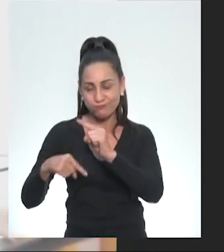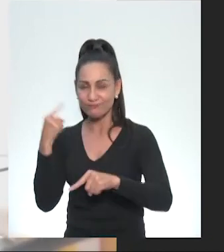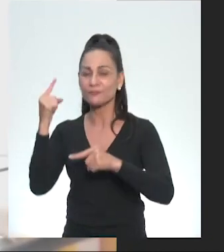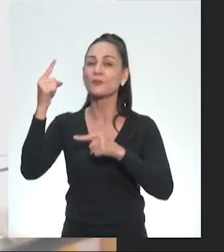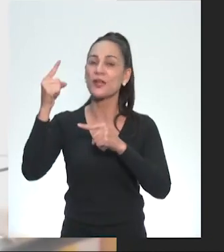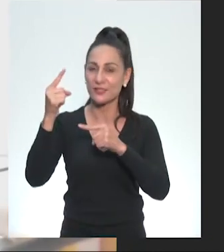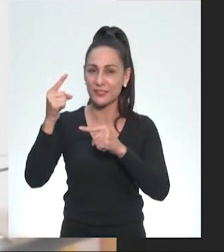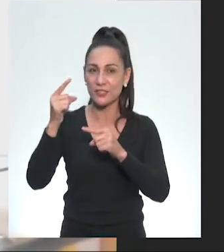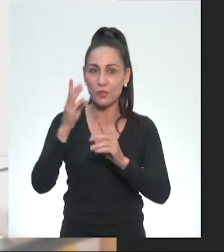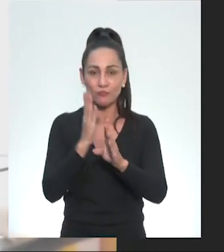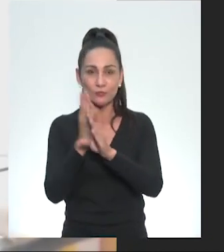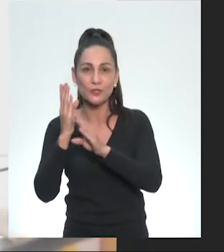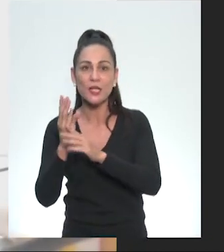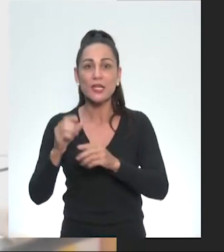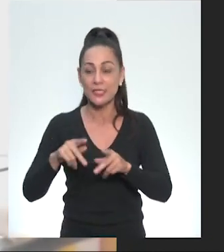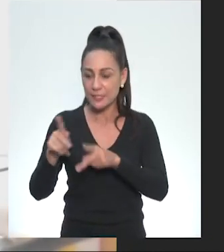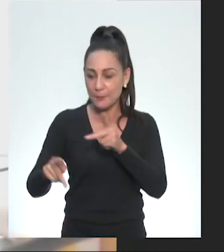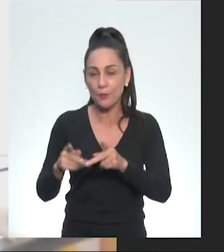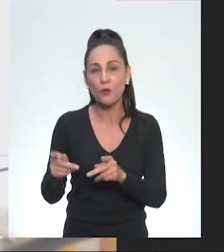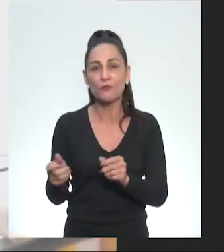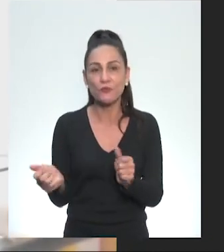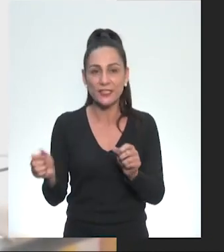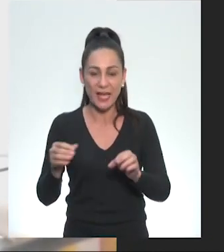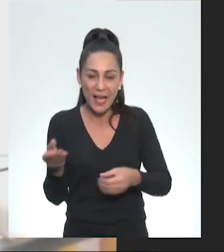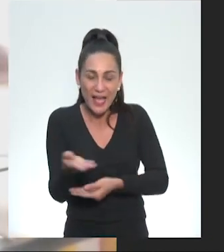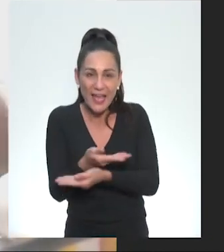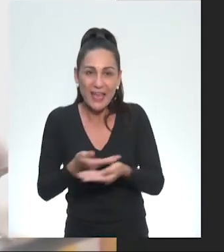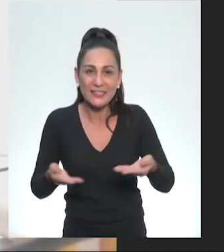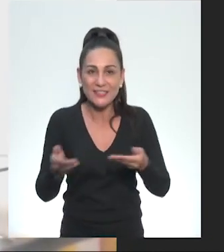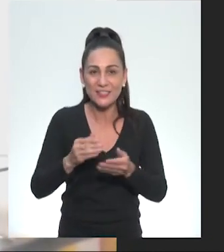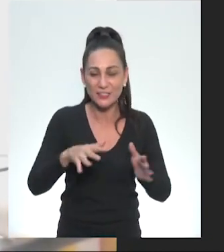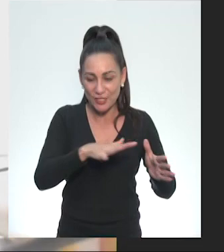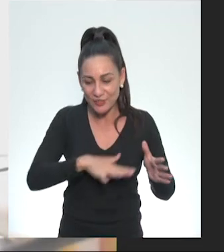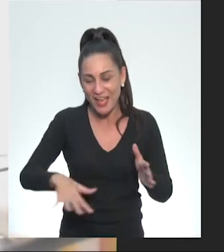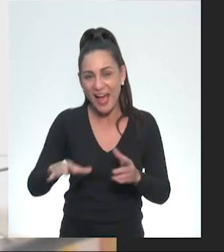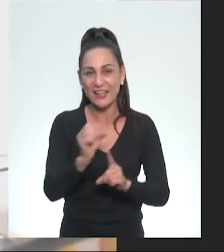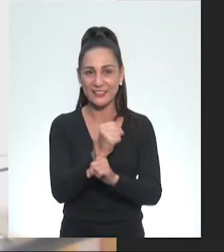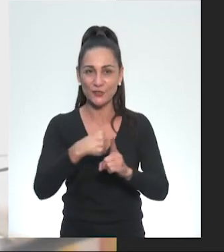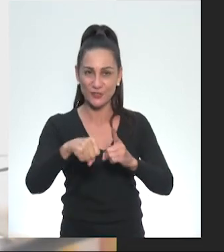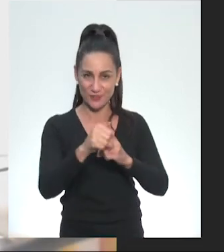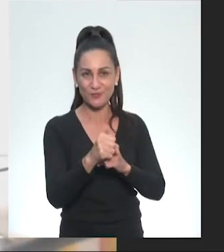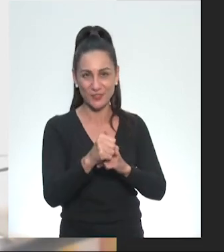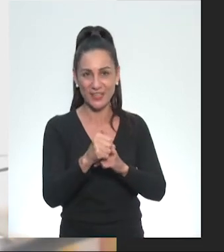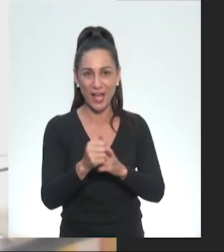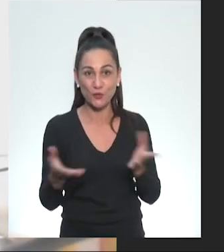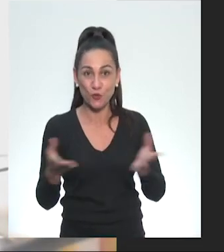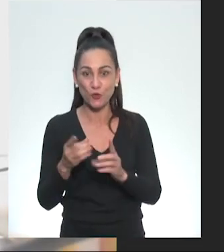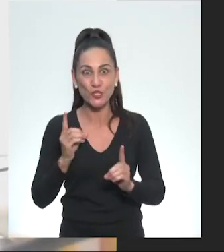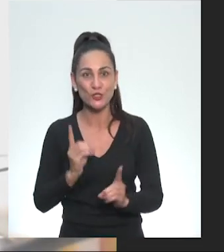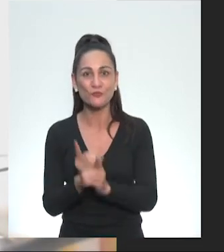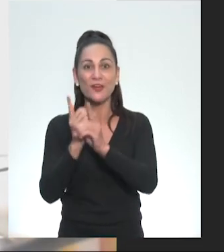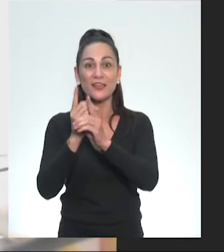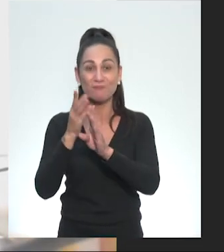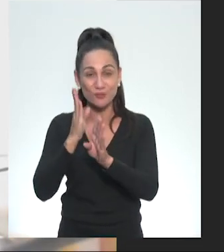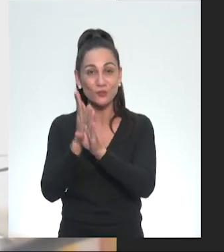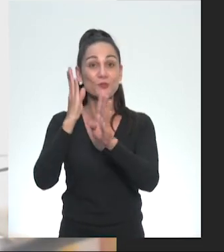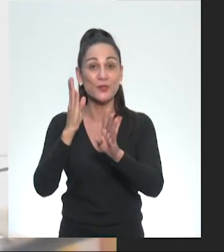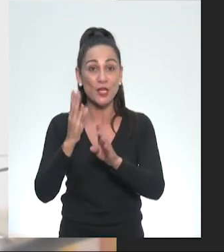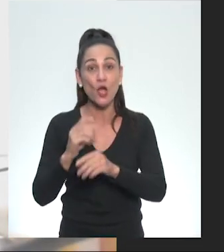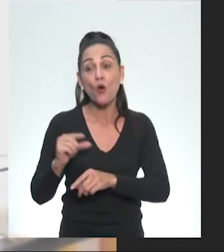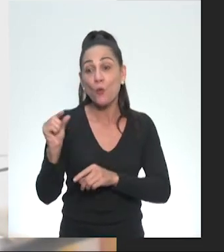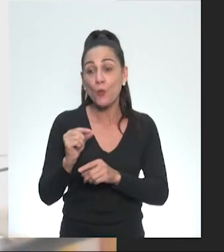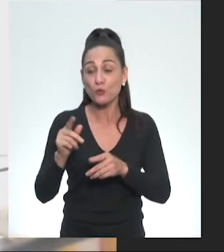tantas descobertas desse povo que faz parte de todas as áreas da nossa sociedade. Então, hoje a gente vai descobrir um pouco sobre